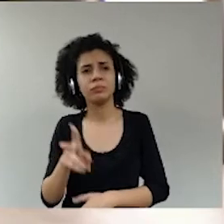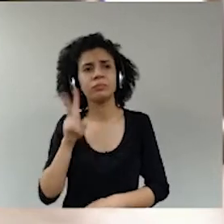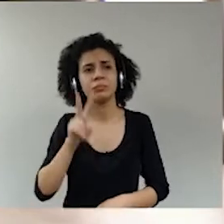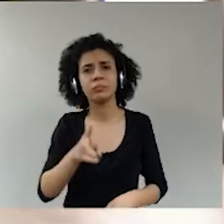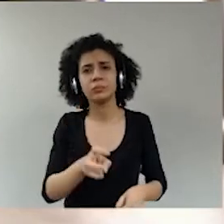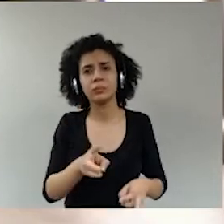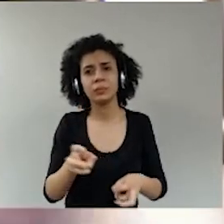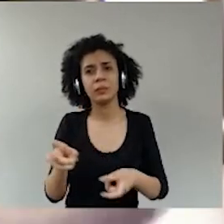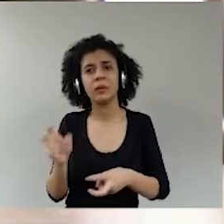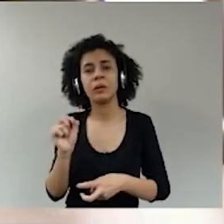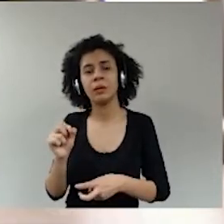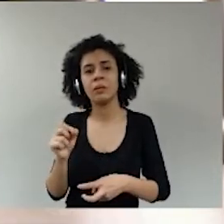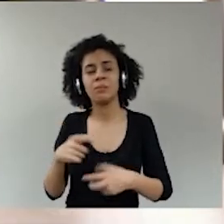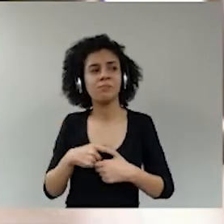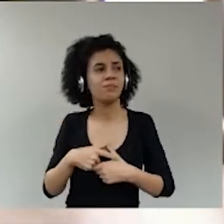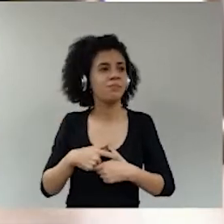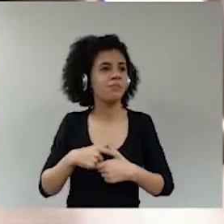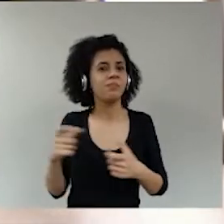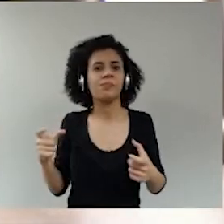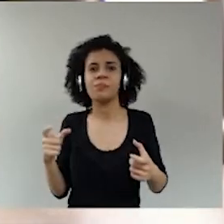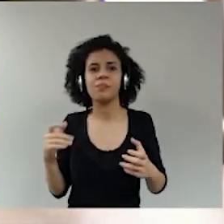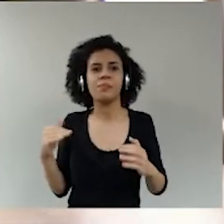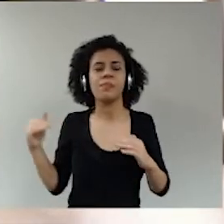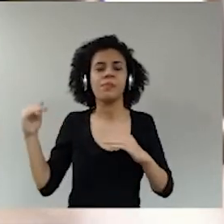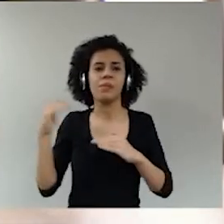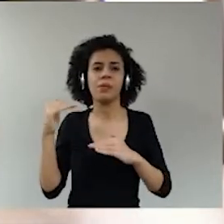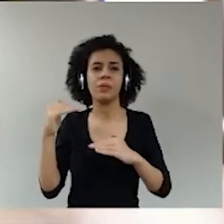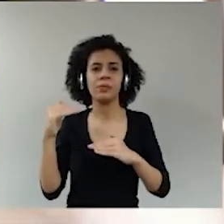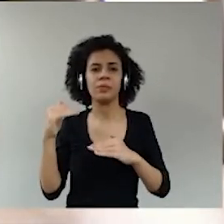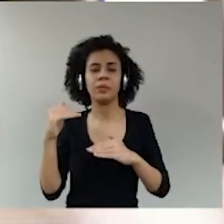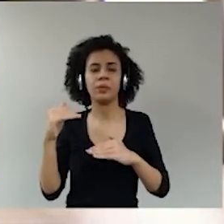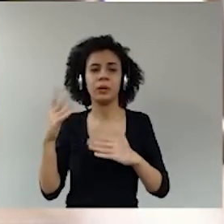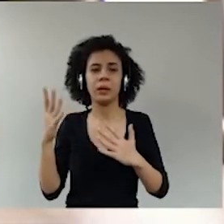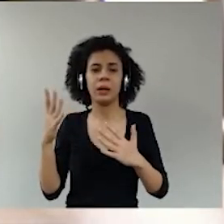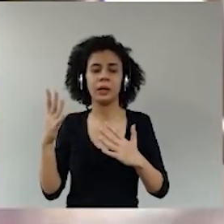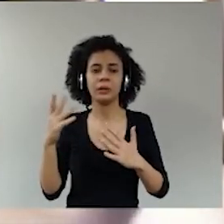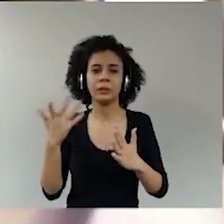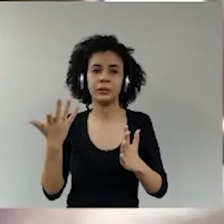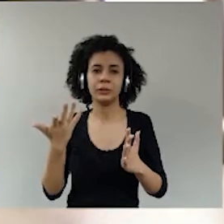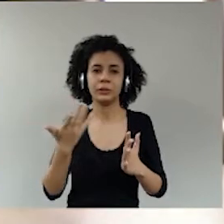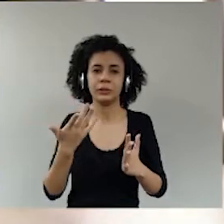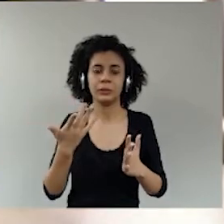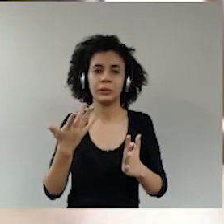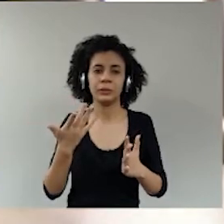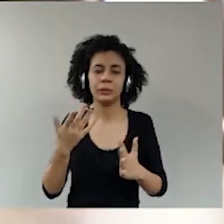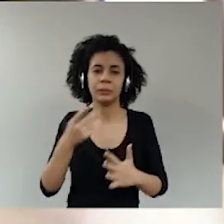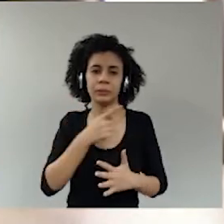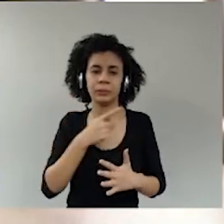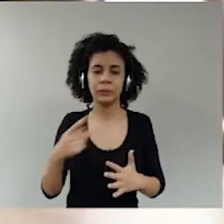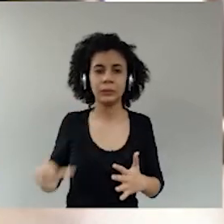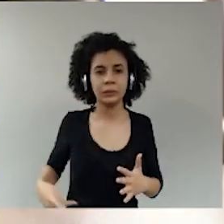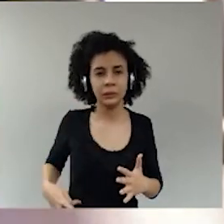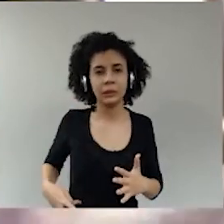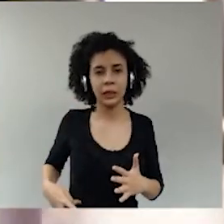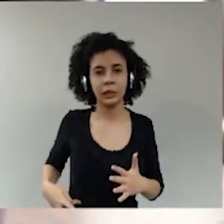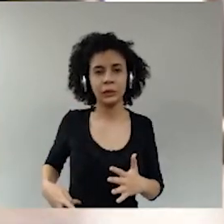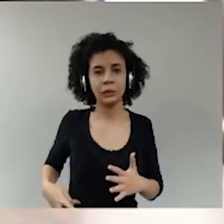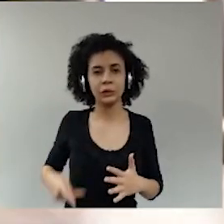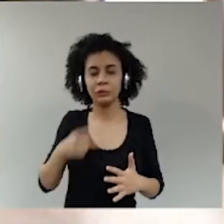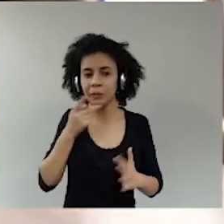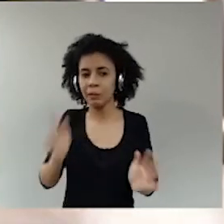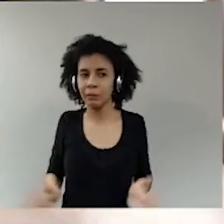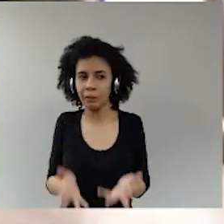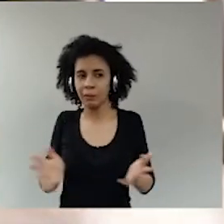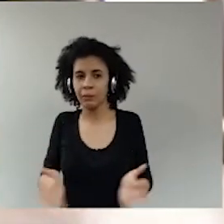vendo a maior autoridade da República do Brasil incentivando e incitando uma parte da